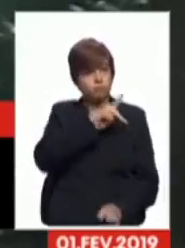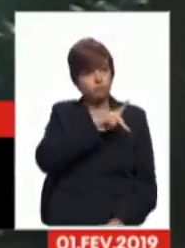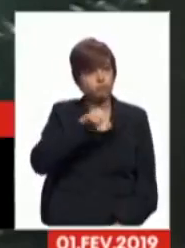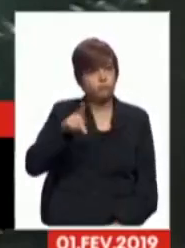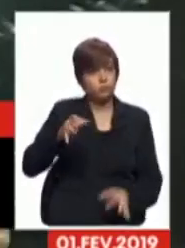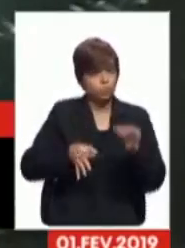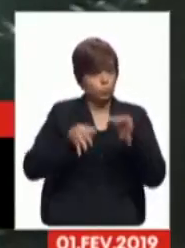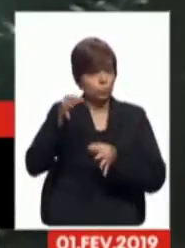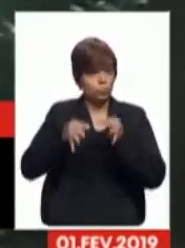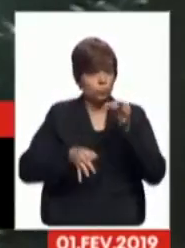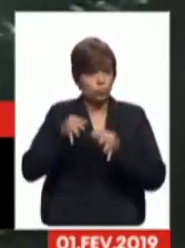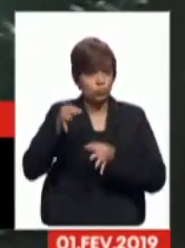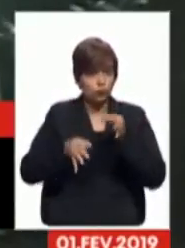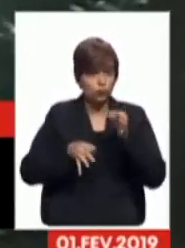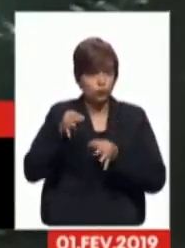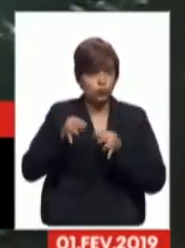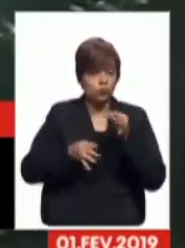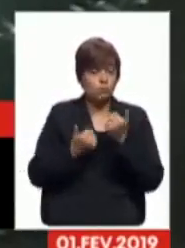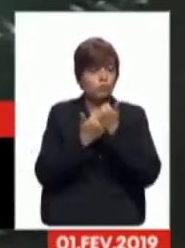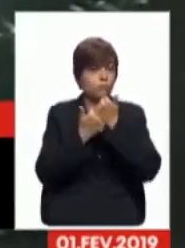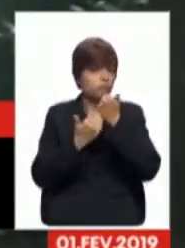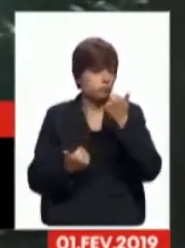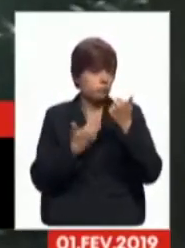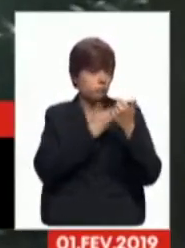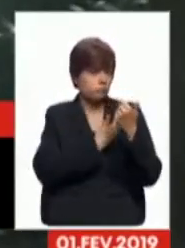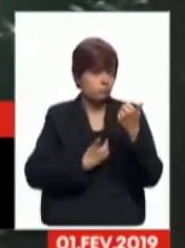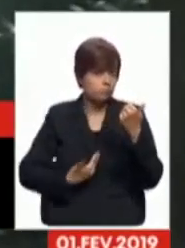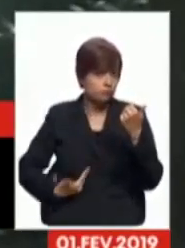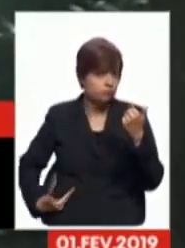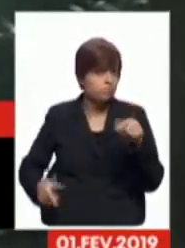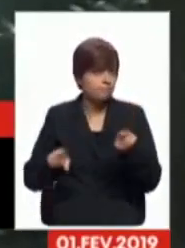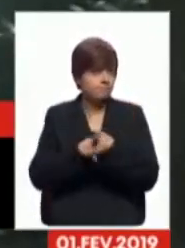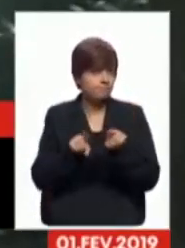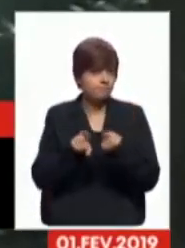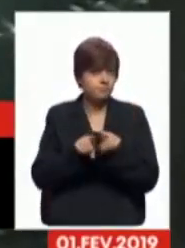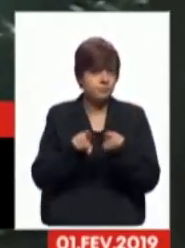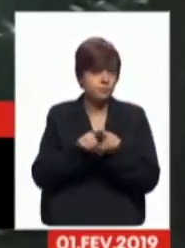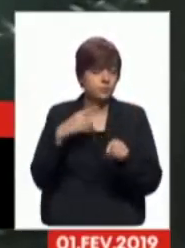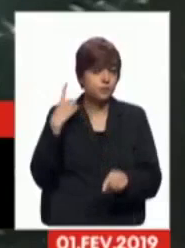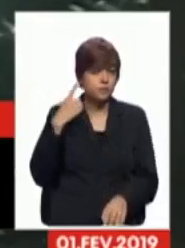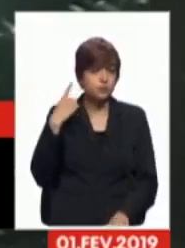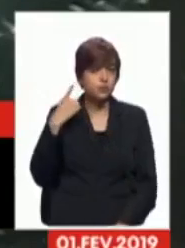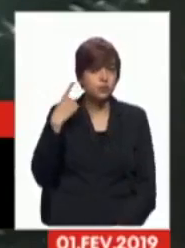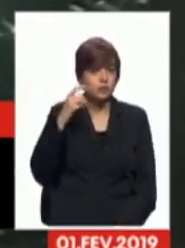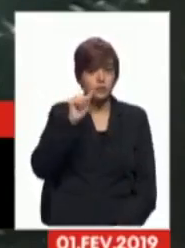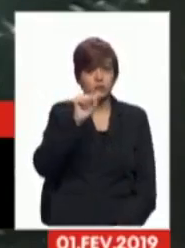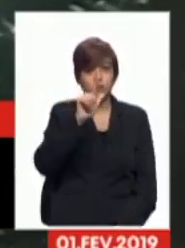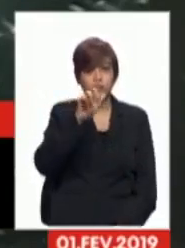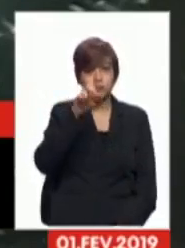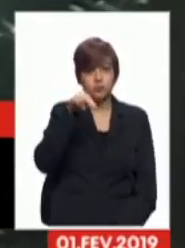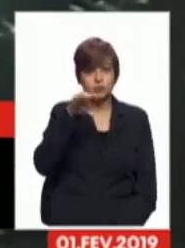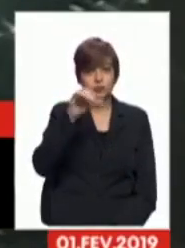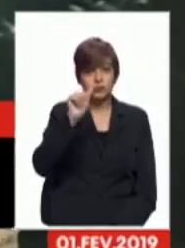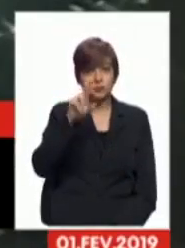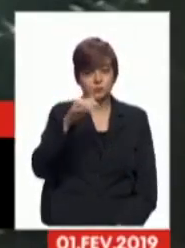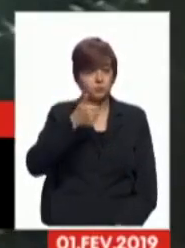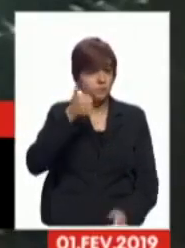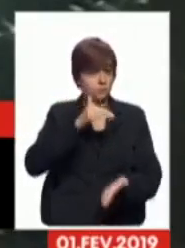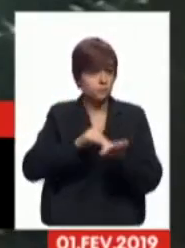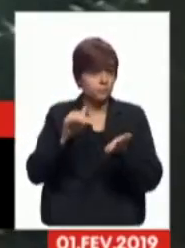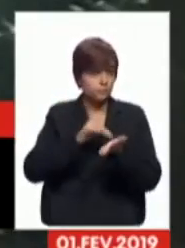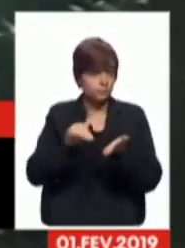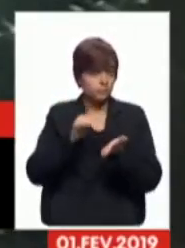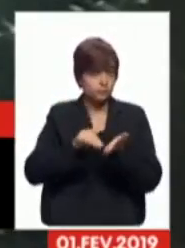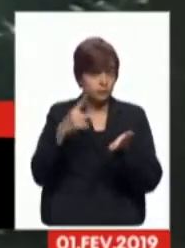Brant, vice-governador, deputado estadual Alencar da Silveira Júnior, primeiro secretário da